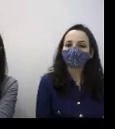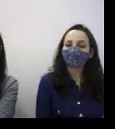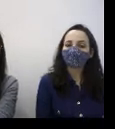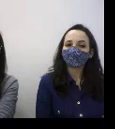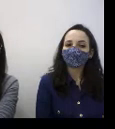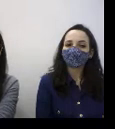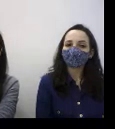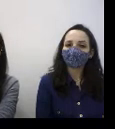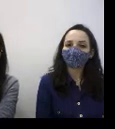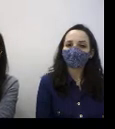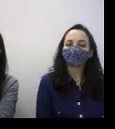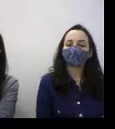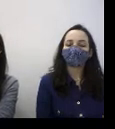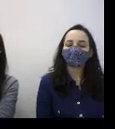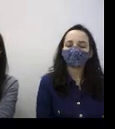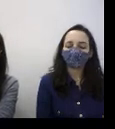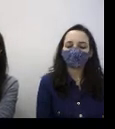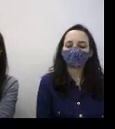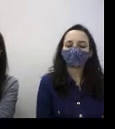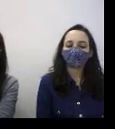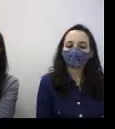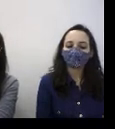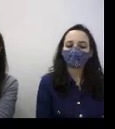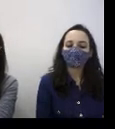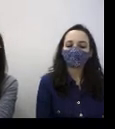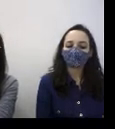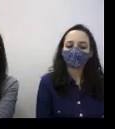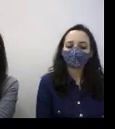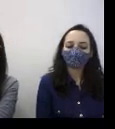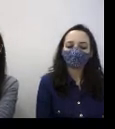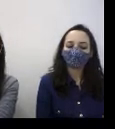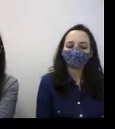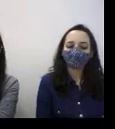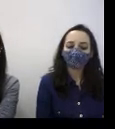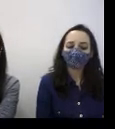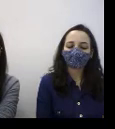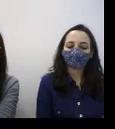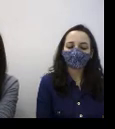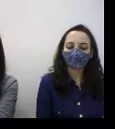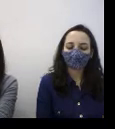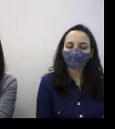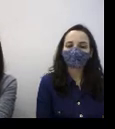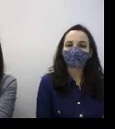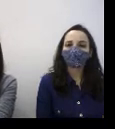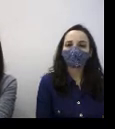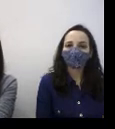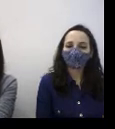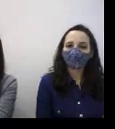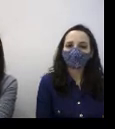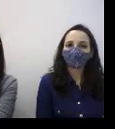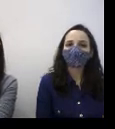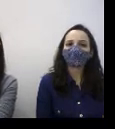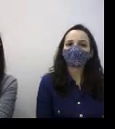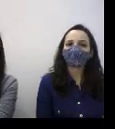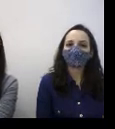uma interpretação errada da realidade, não é? Então, tudo parece muito mais negativo, o meu foco